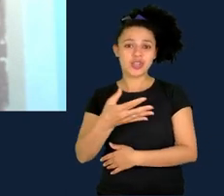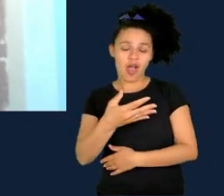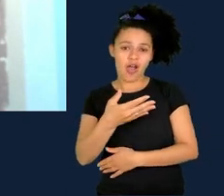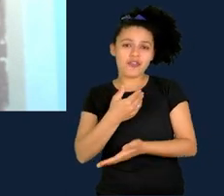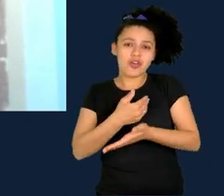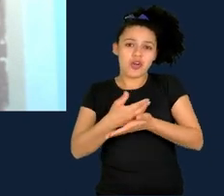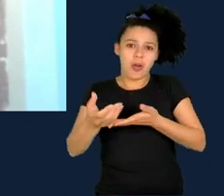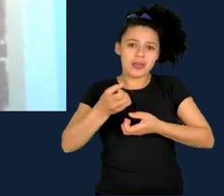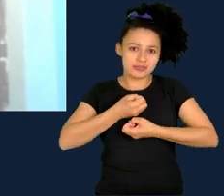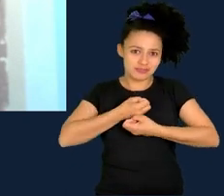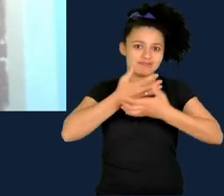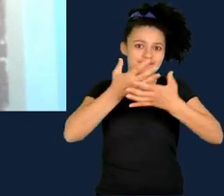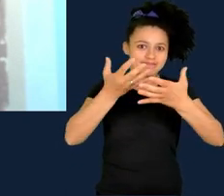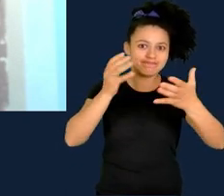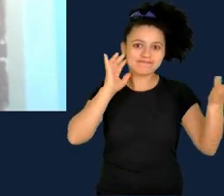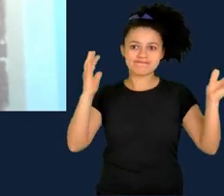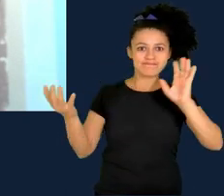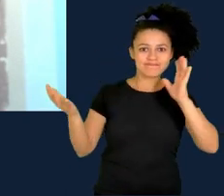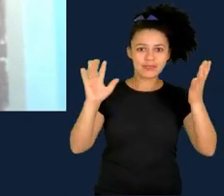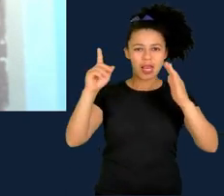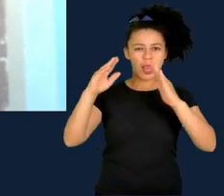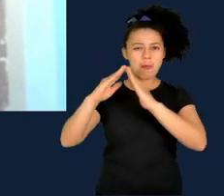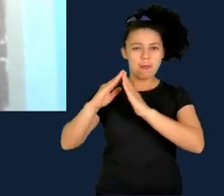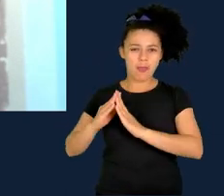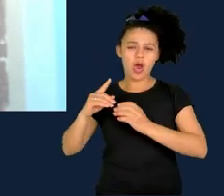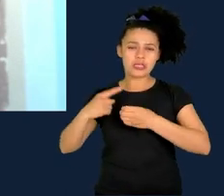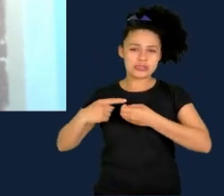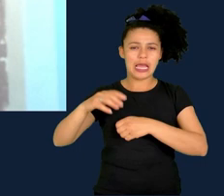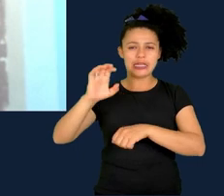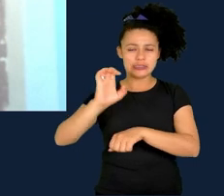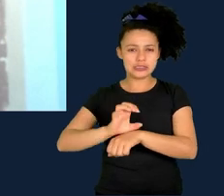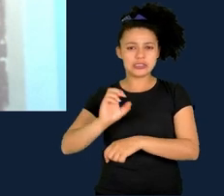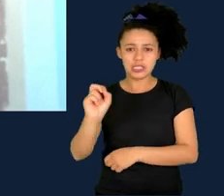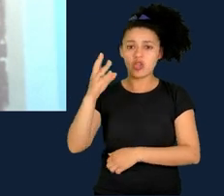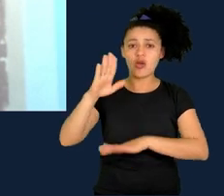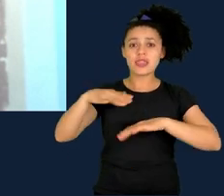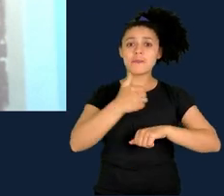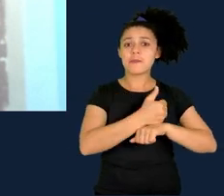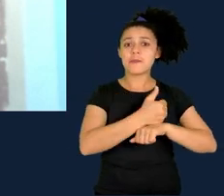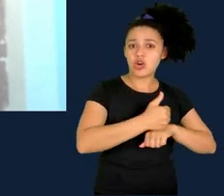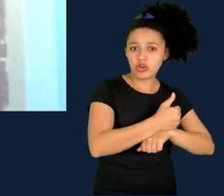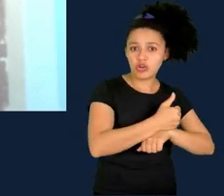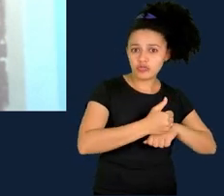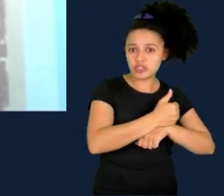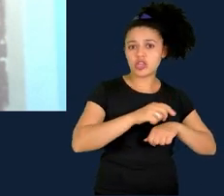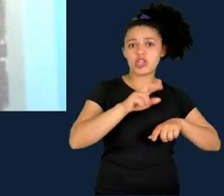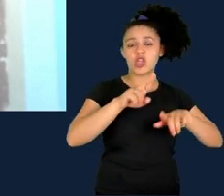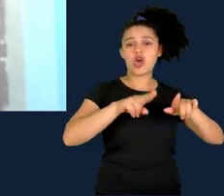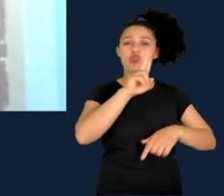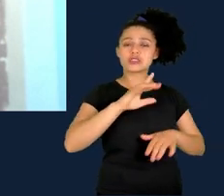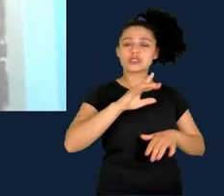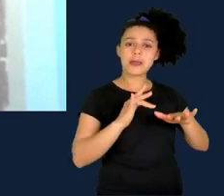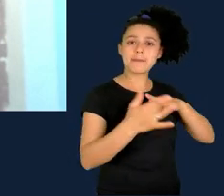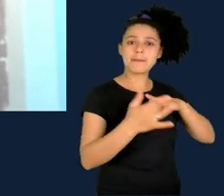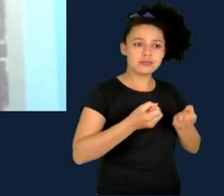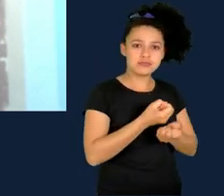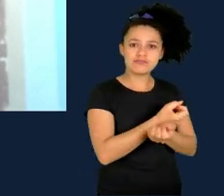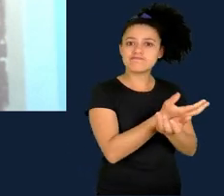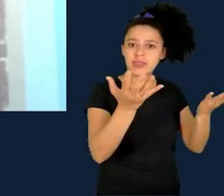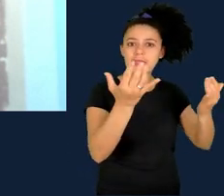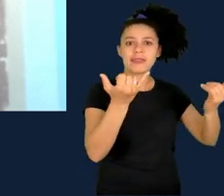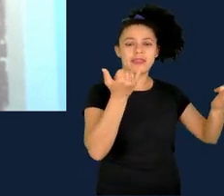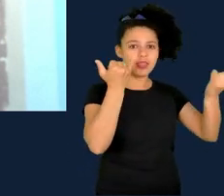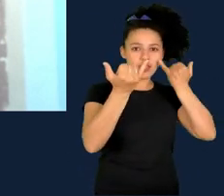a situação ambiental na qual eles moram, ou sejam profissionais que estão utilizando os meios sociais para compartilhar